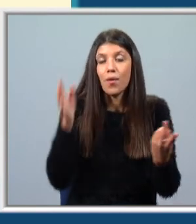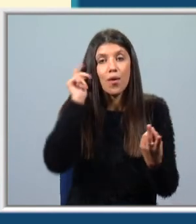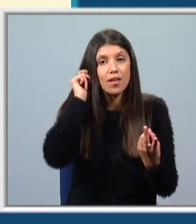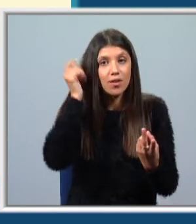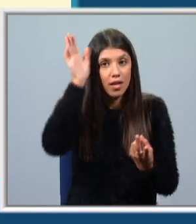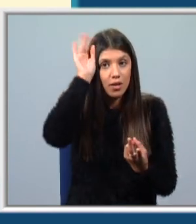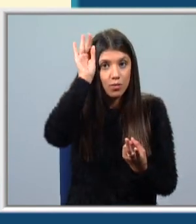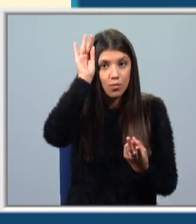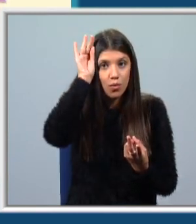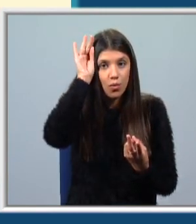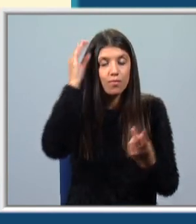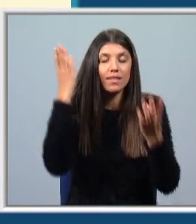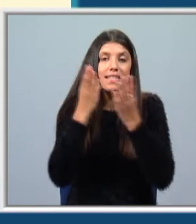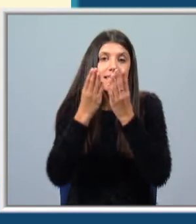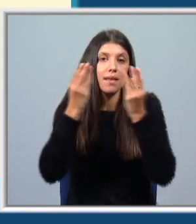burro tinham